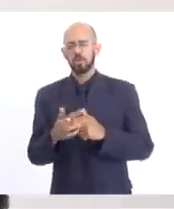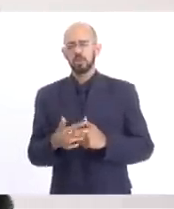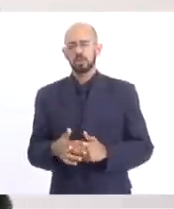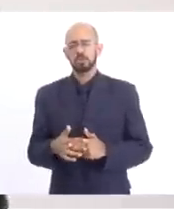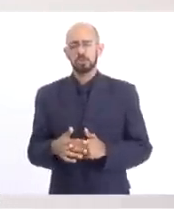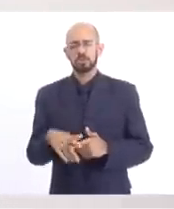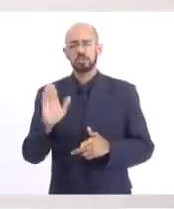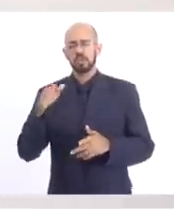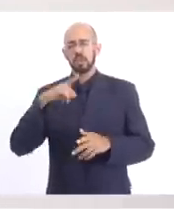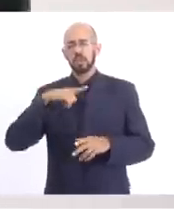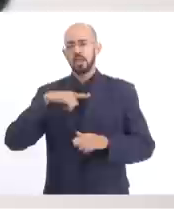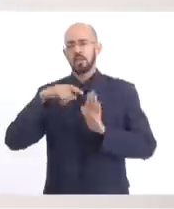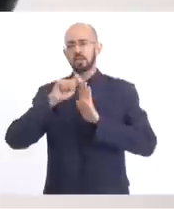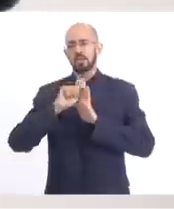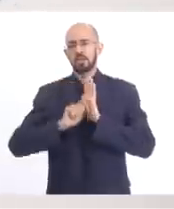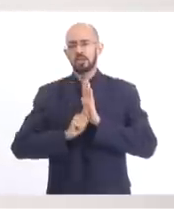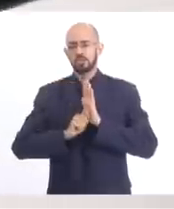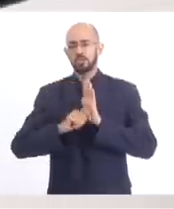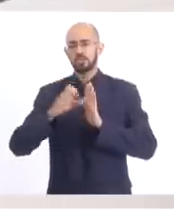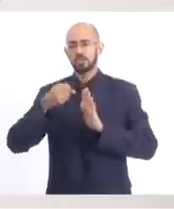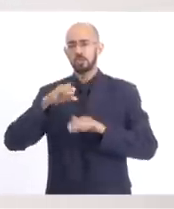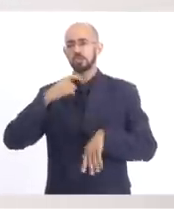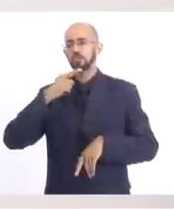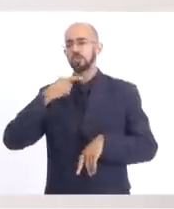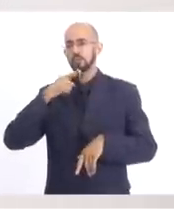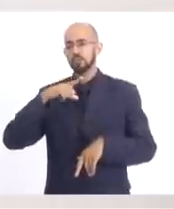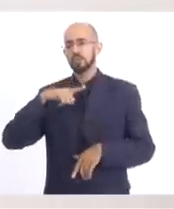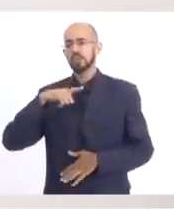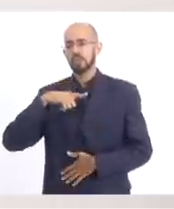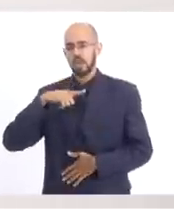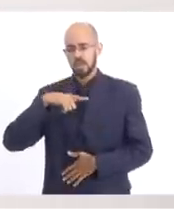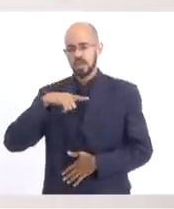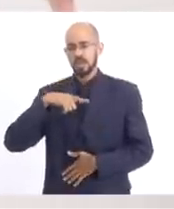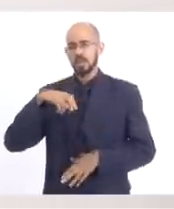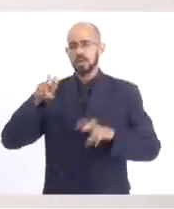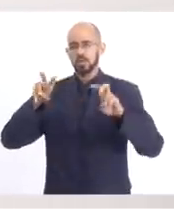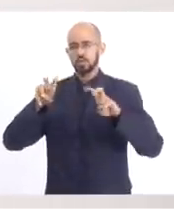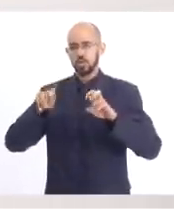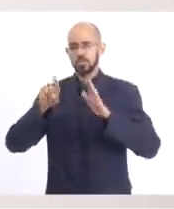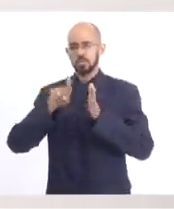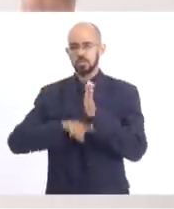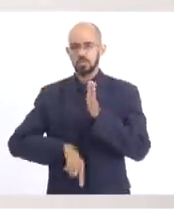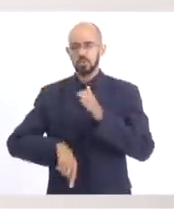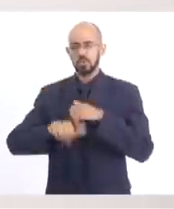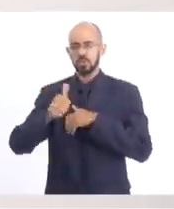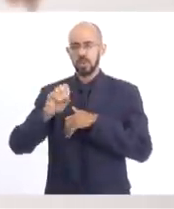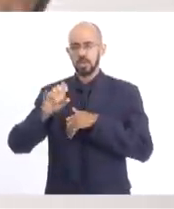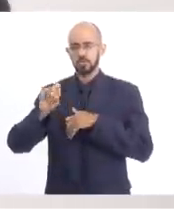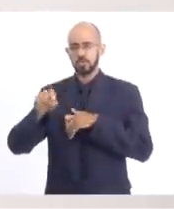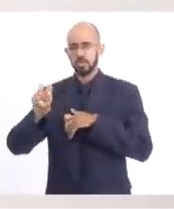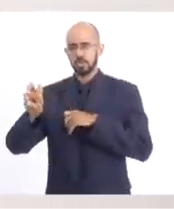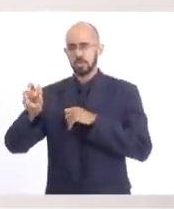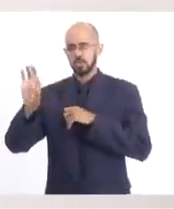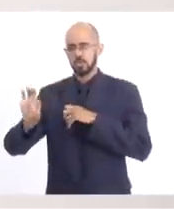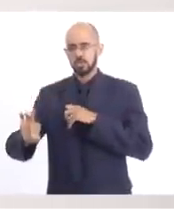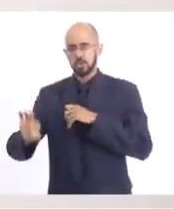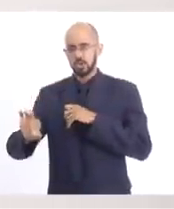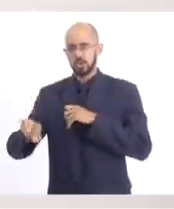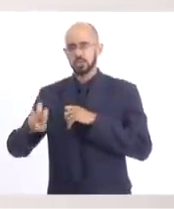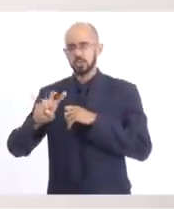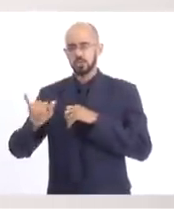já está aqui no texto. Se ainda tiver dúvida sobre o desconto do 10,5% dos pensionistas, a gente faz uma